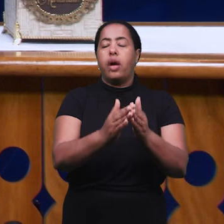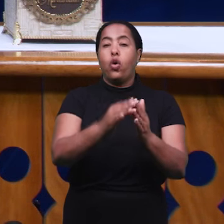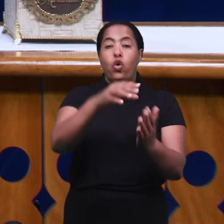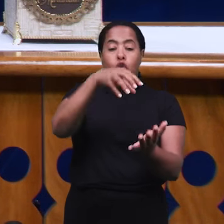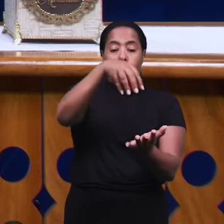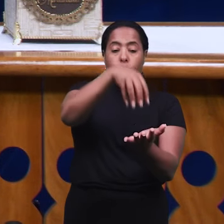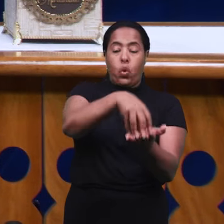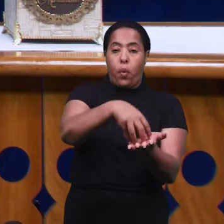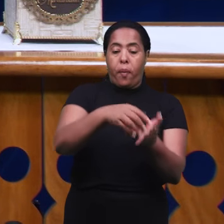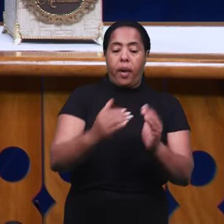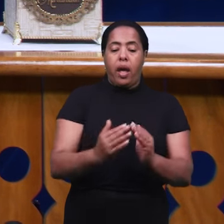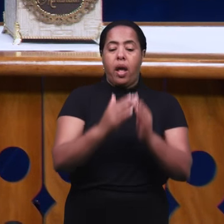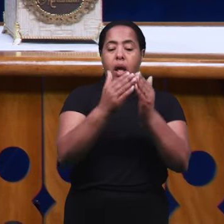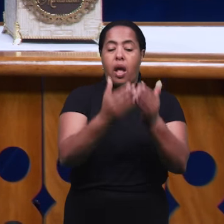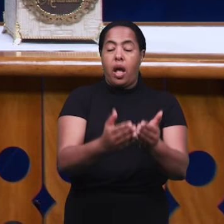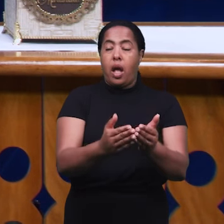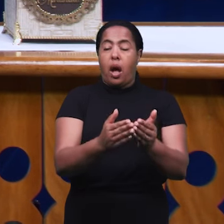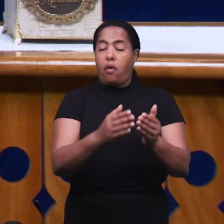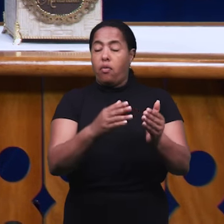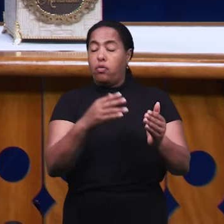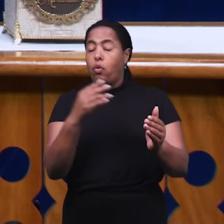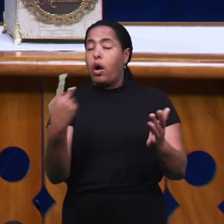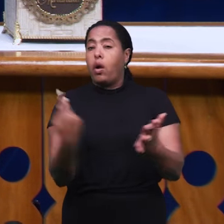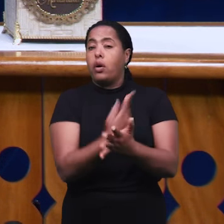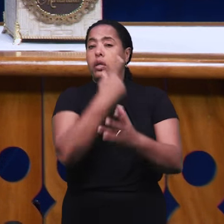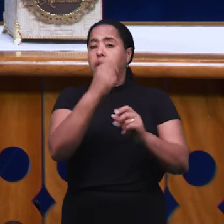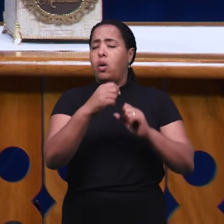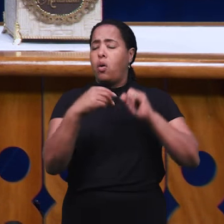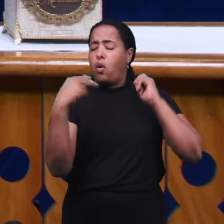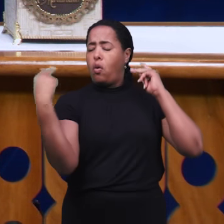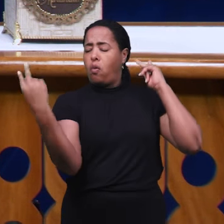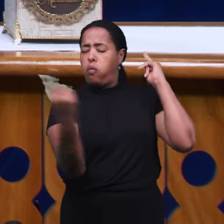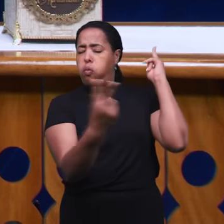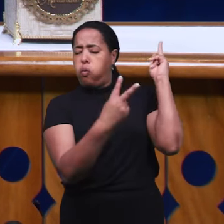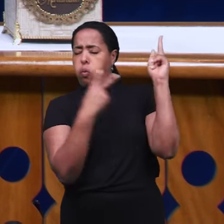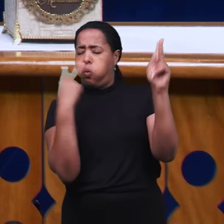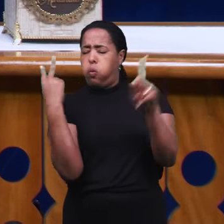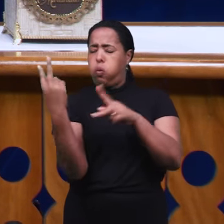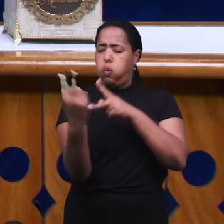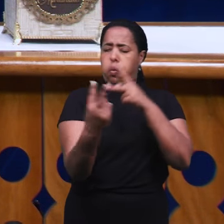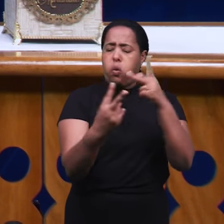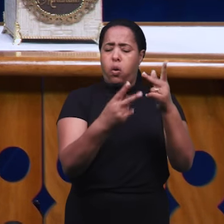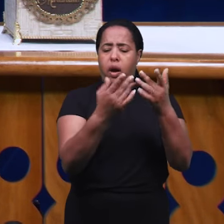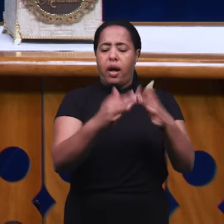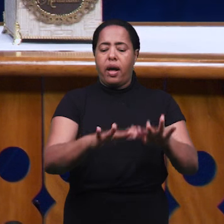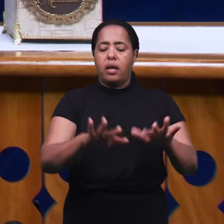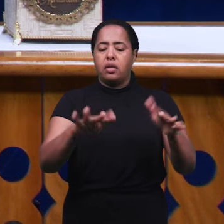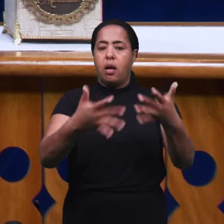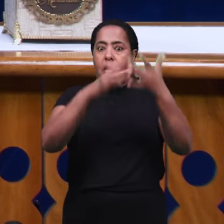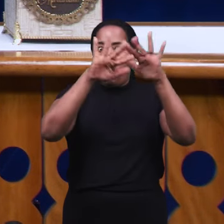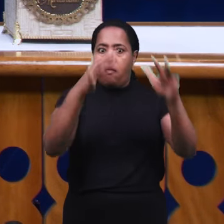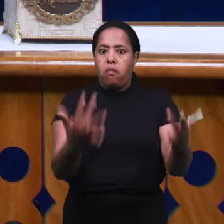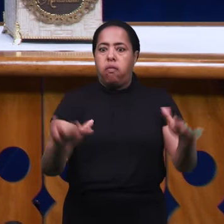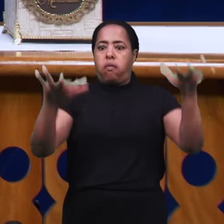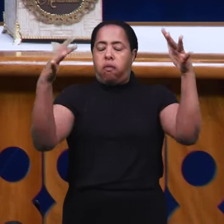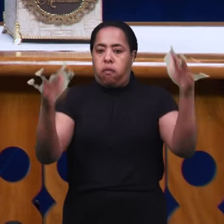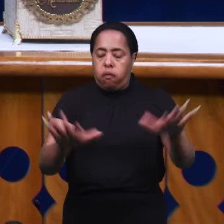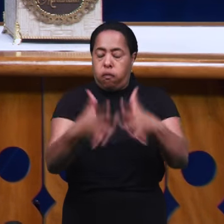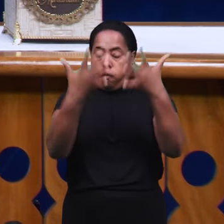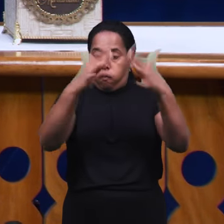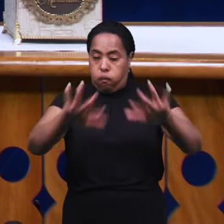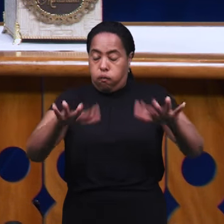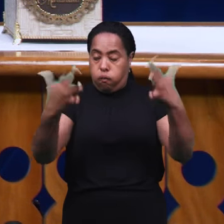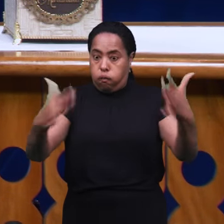travessia do mar da Galileia, veio um vento, se levantaram as ondas, e veio uma